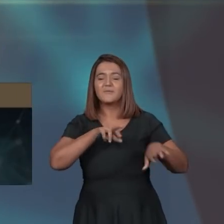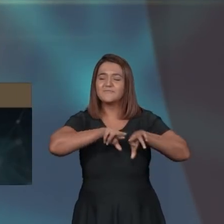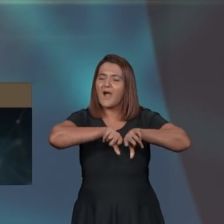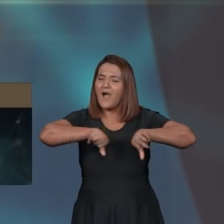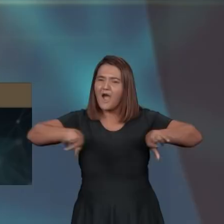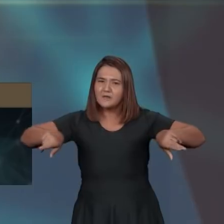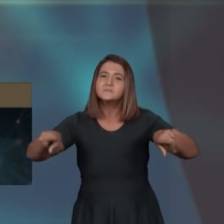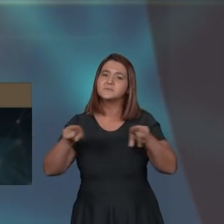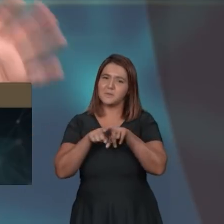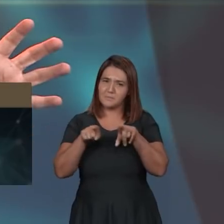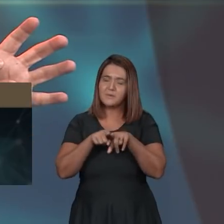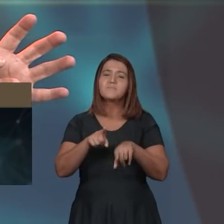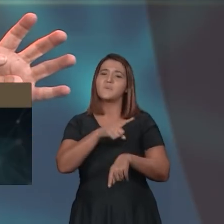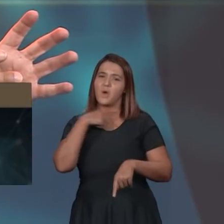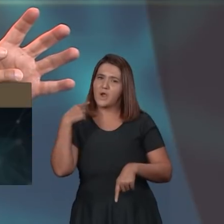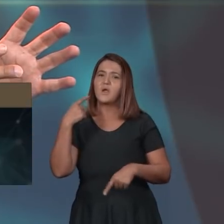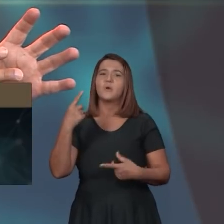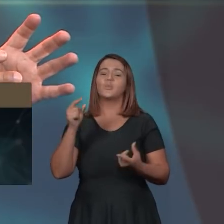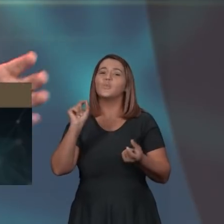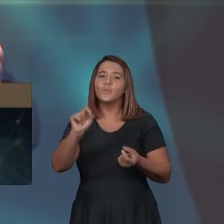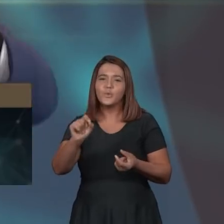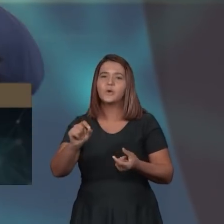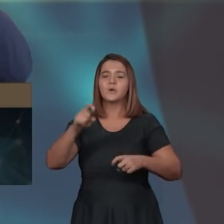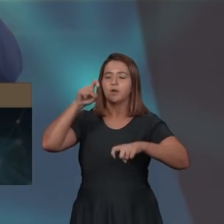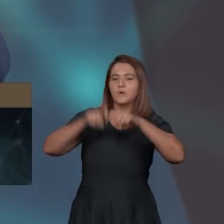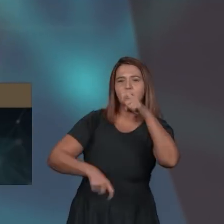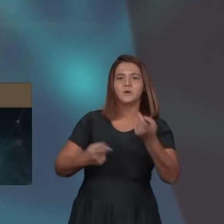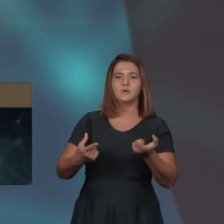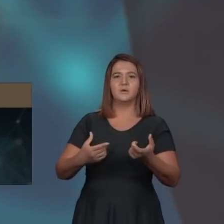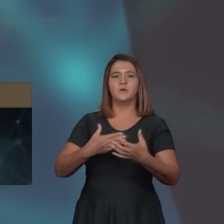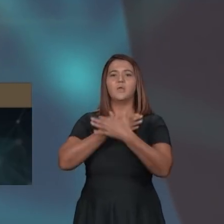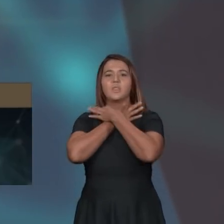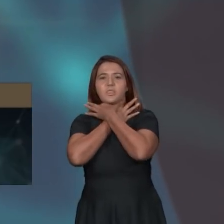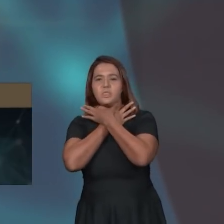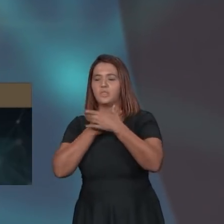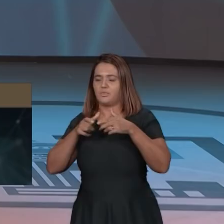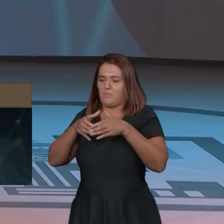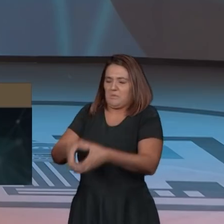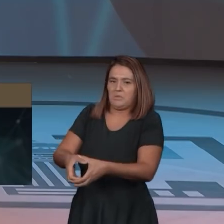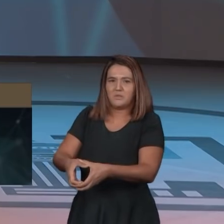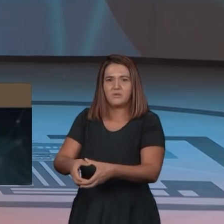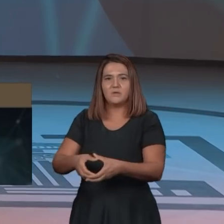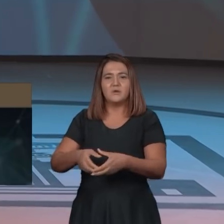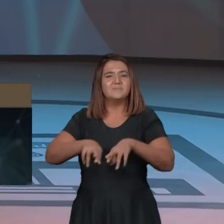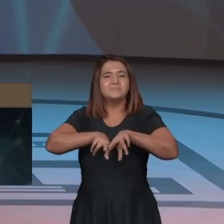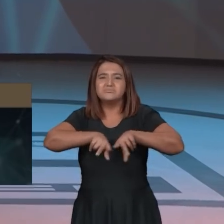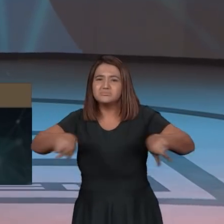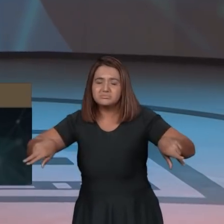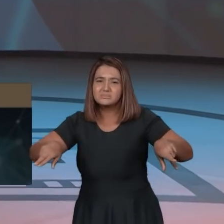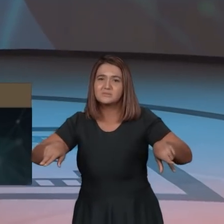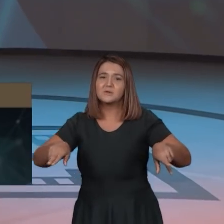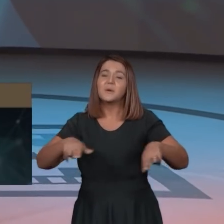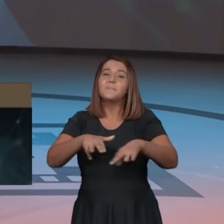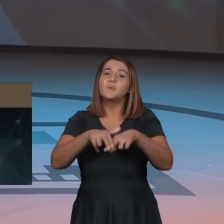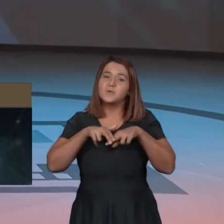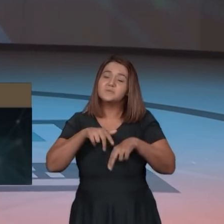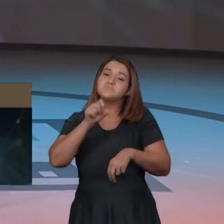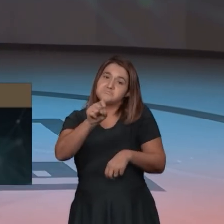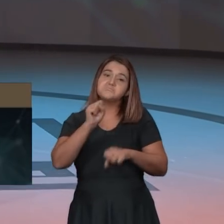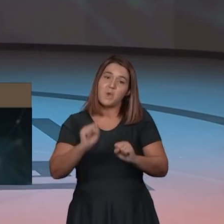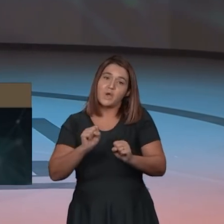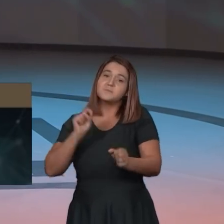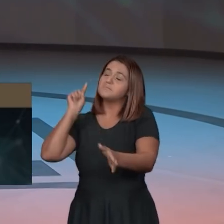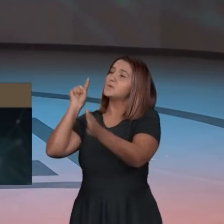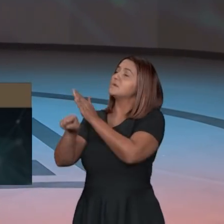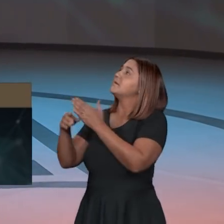Quem sabe eu estou com a tragédia dela ilustrando algo que pode estar acontecendo na sua vida. E você tem o direito legítimo de perguntar onde está